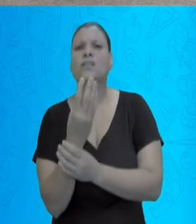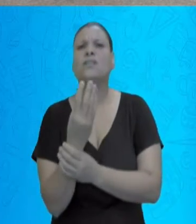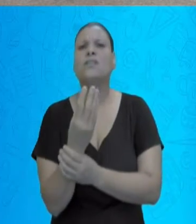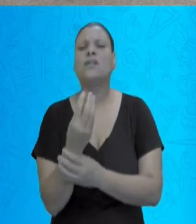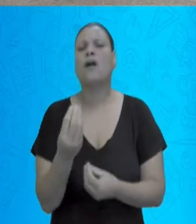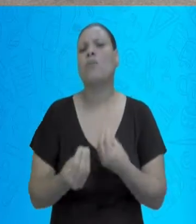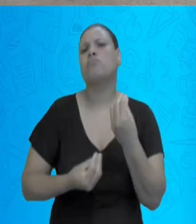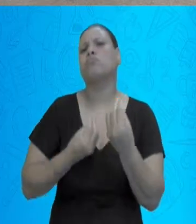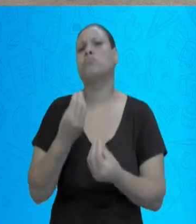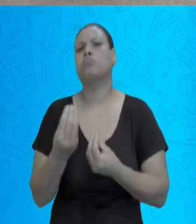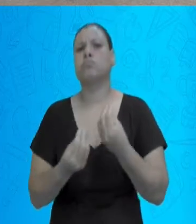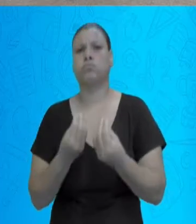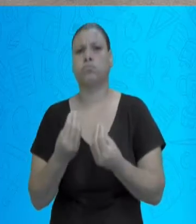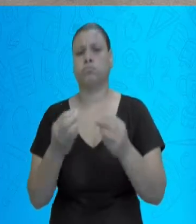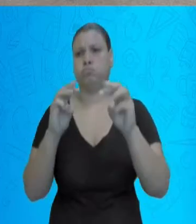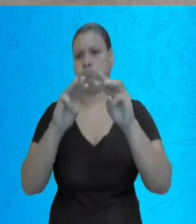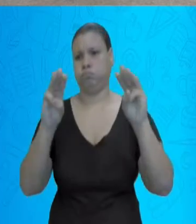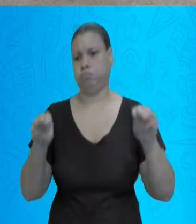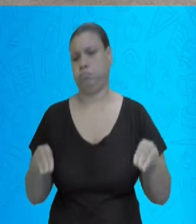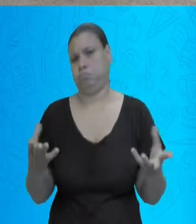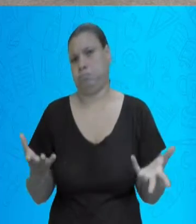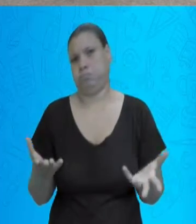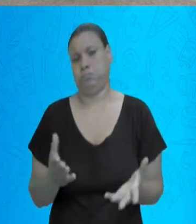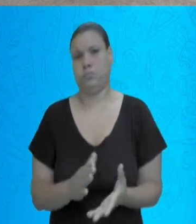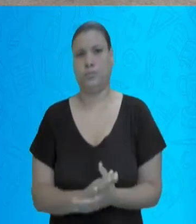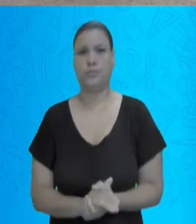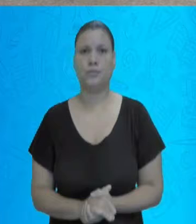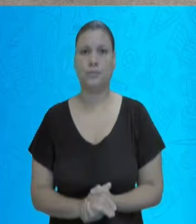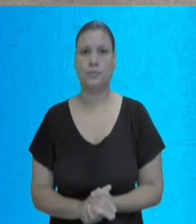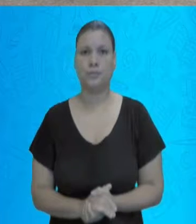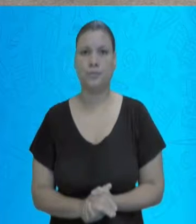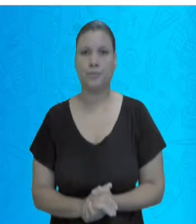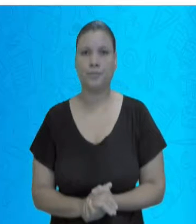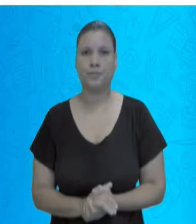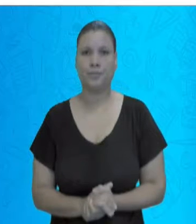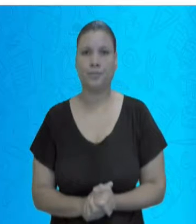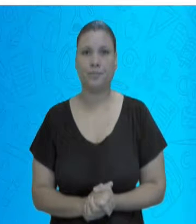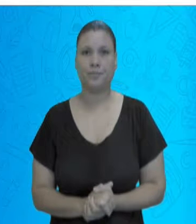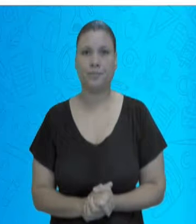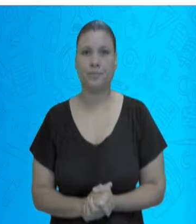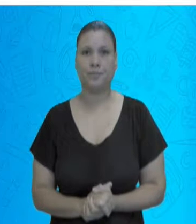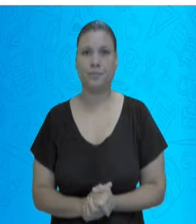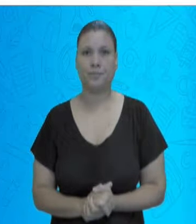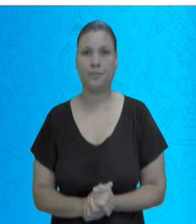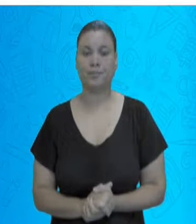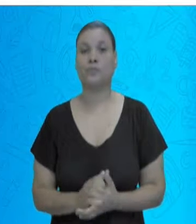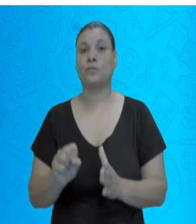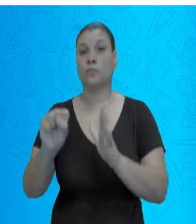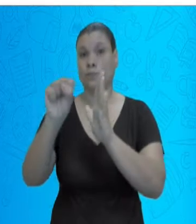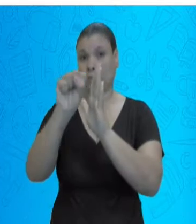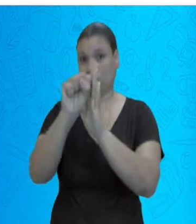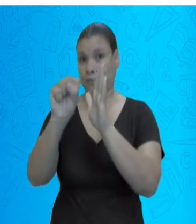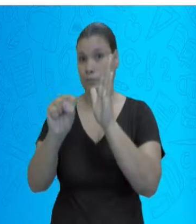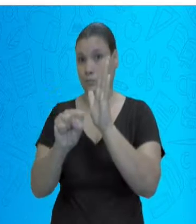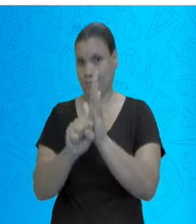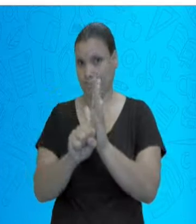é muito bacana da gente conhecer porque a gente vai entender essa importância. No século XVII,